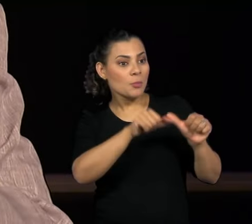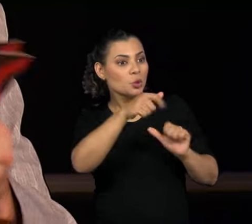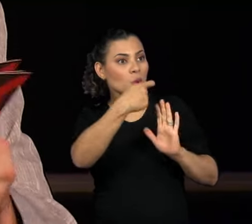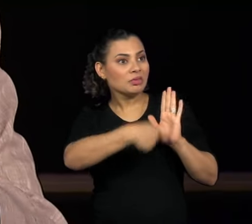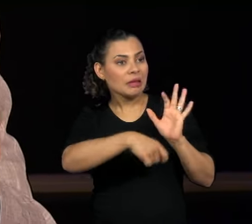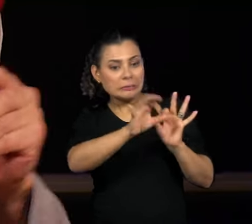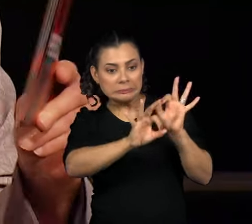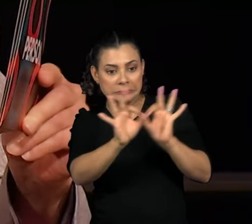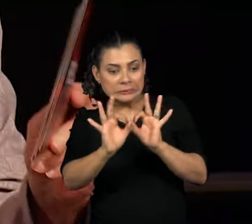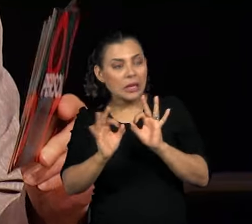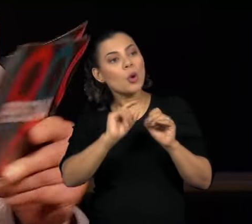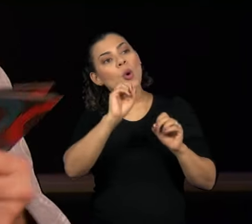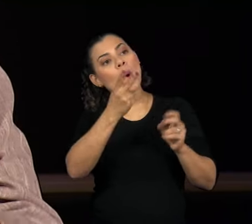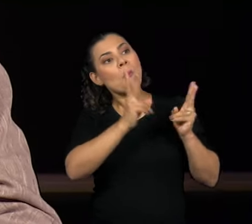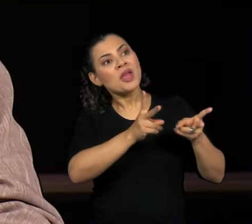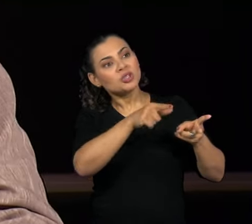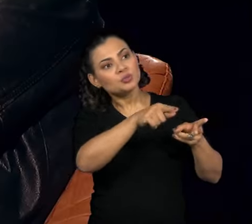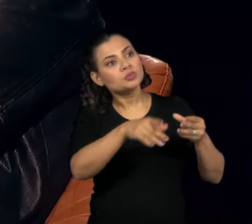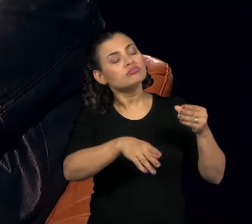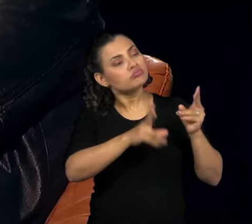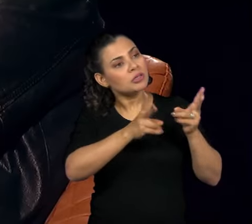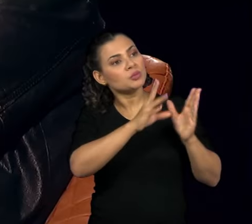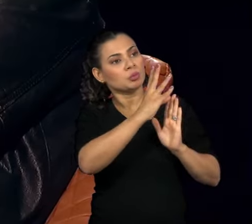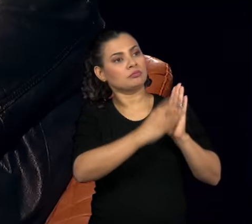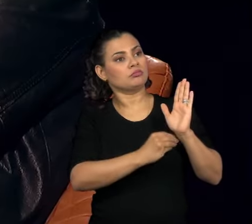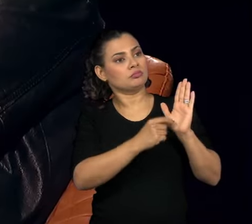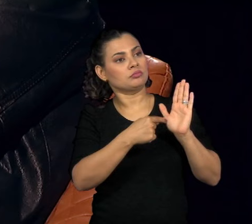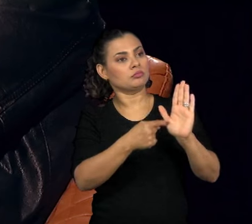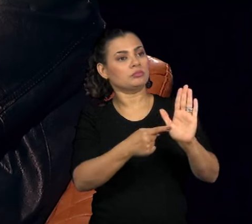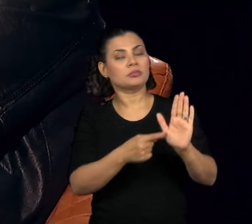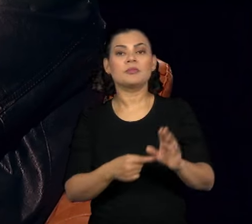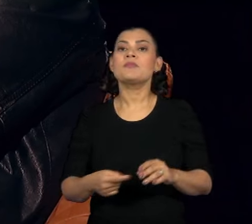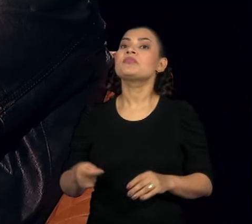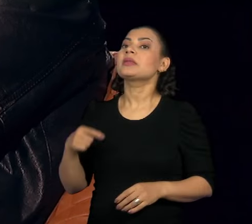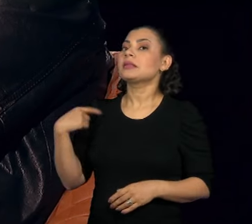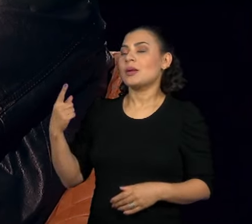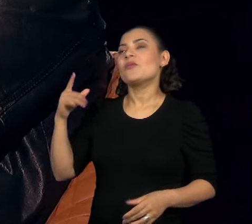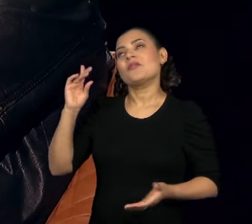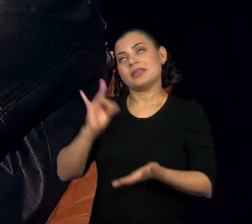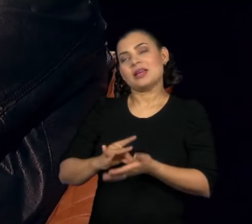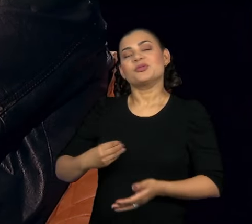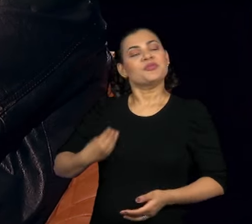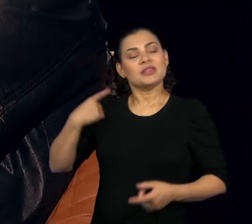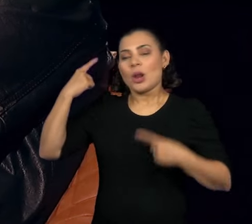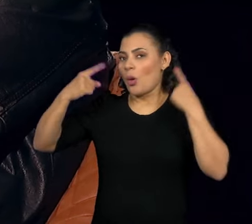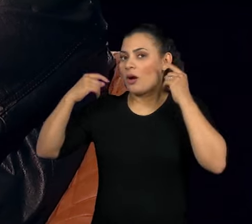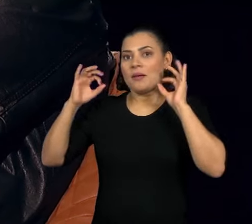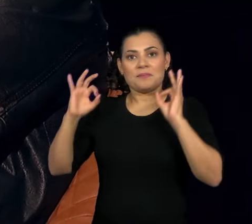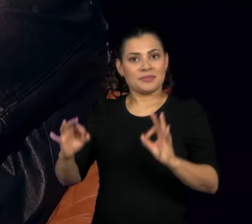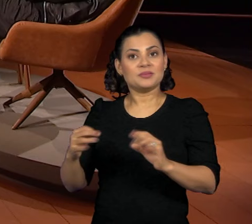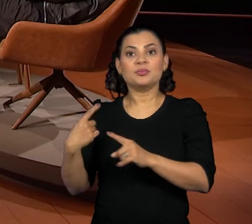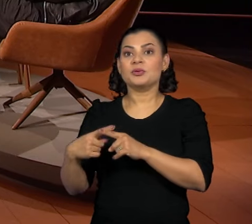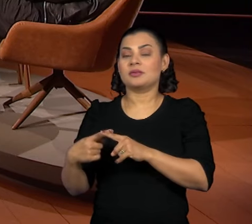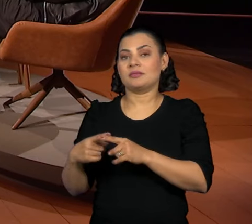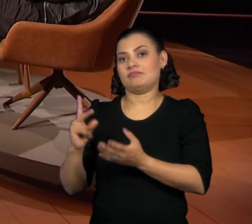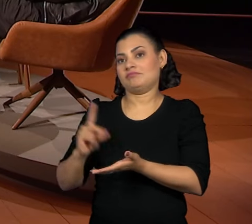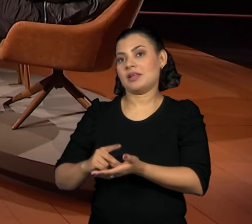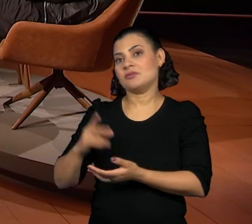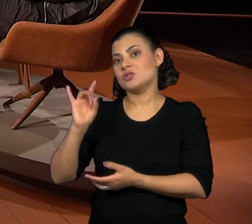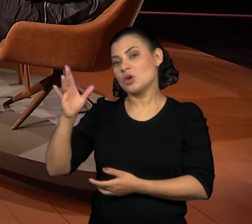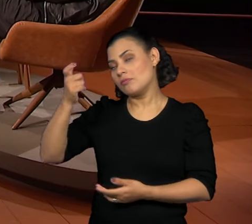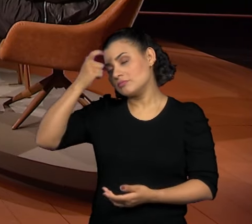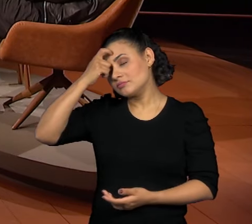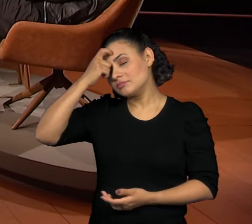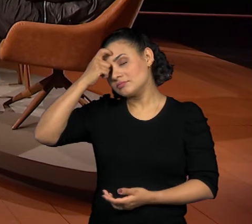depois ou você fez como ele era lá em Londrina? Na verdade, foi muito louco o Nossa Vida Não Vale um Chevrolet, porque eu tinha só esse título na cabeça, eu não